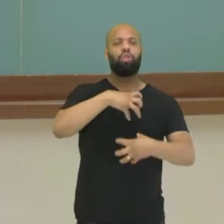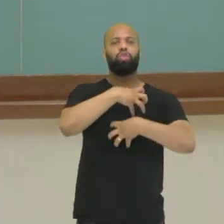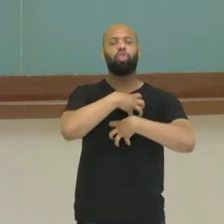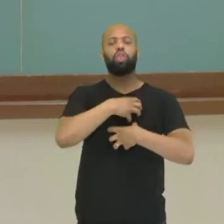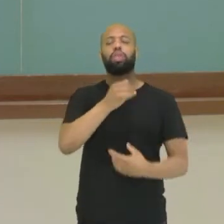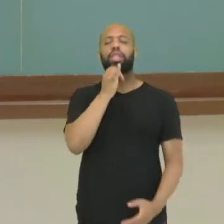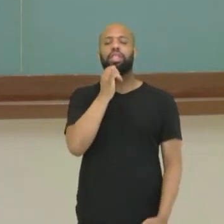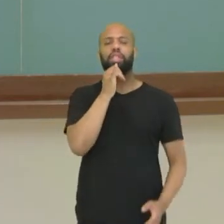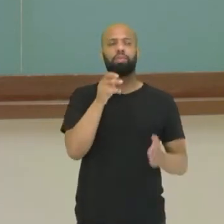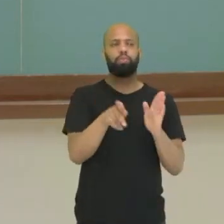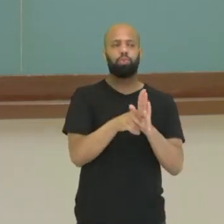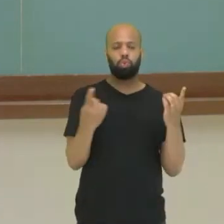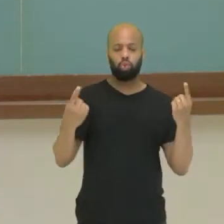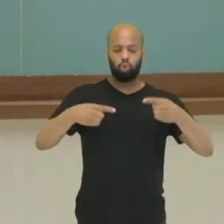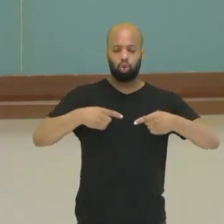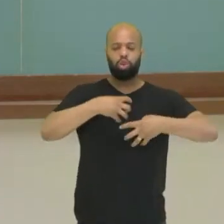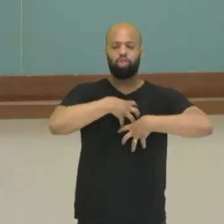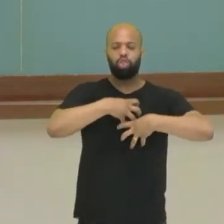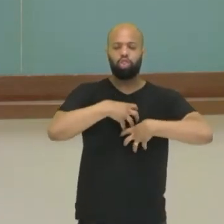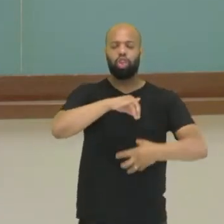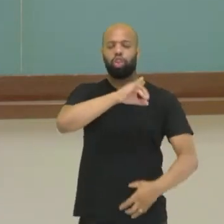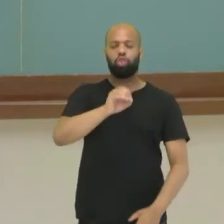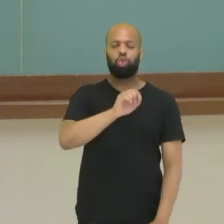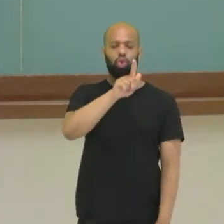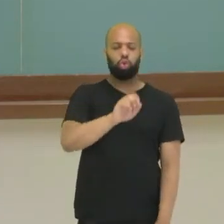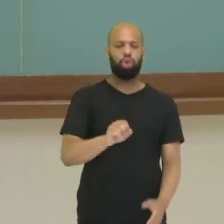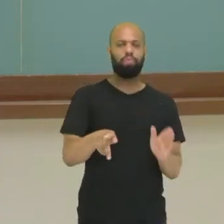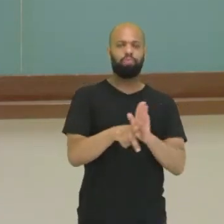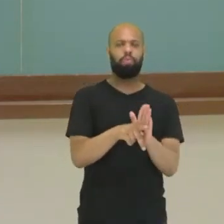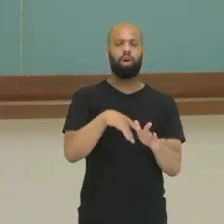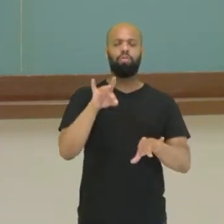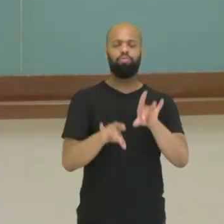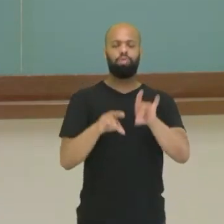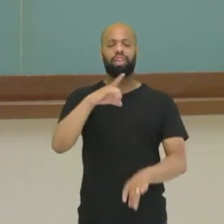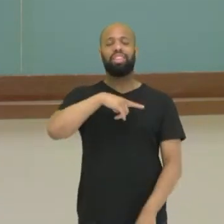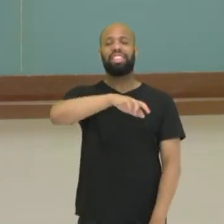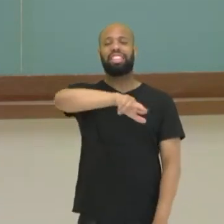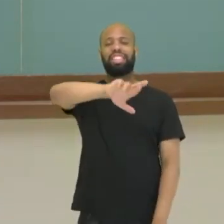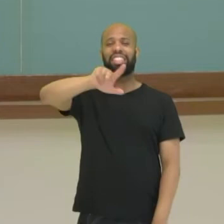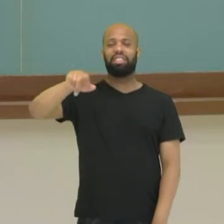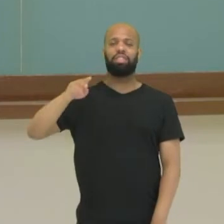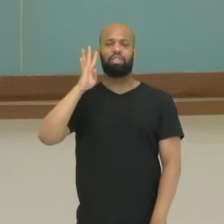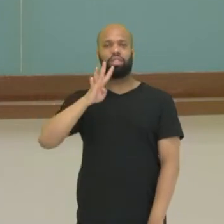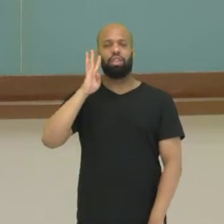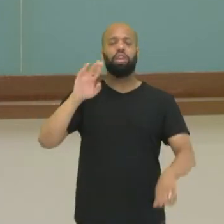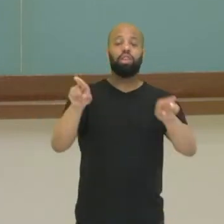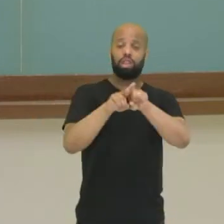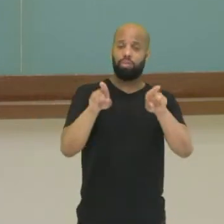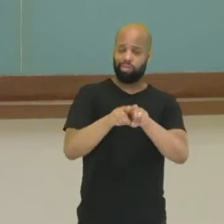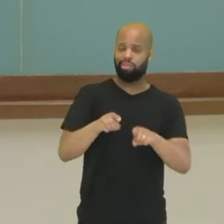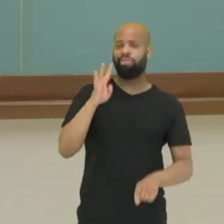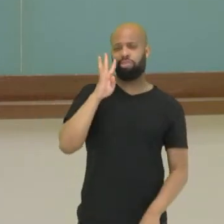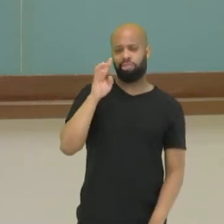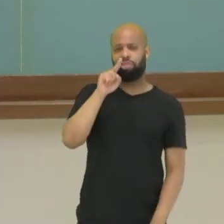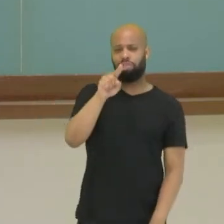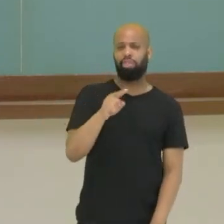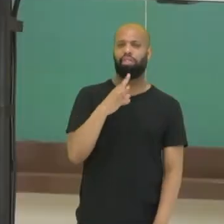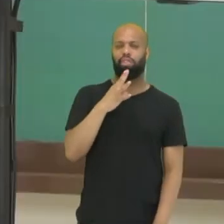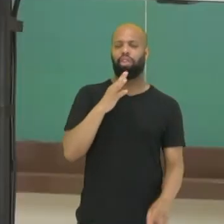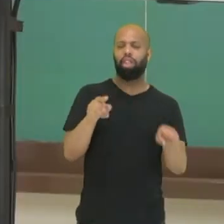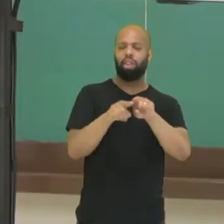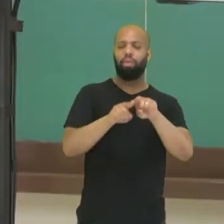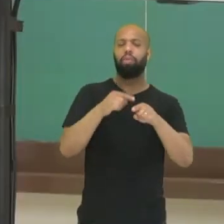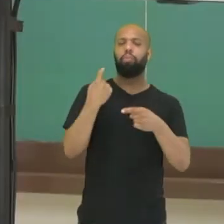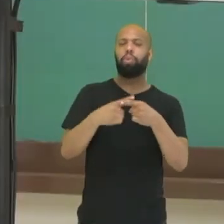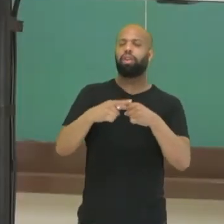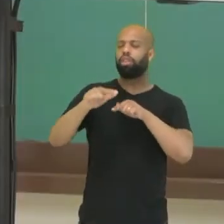exemplo de um jogo teatral para você desenvolver. Então, são vários jogos, é muito bacana, vale a pena conhecer, né? O trabalho dela é